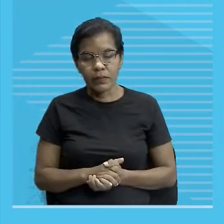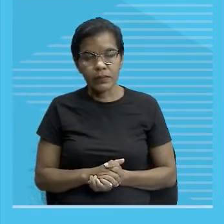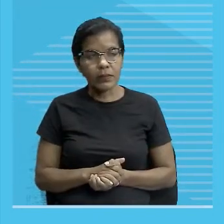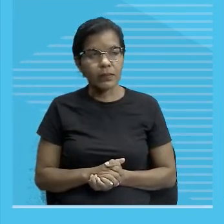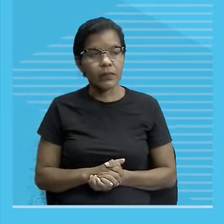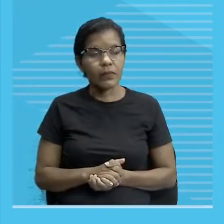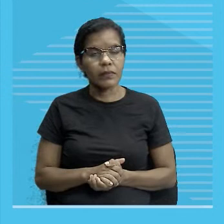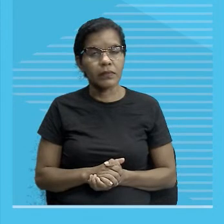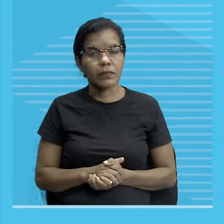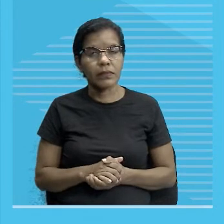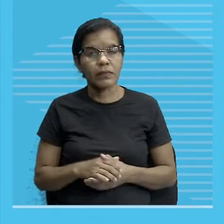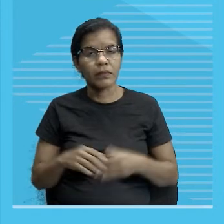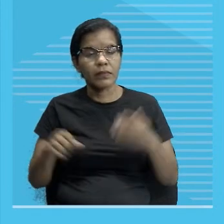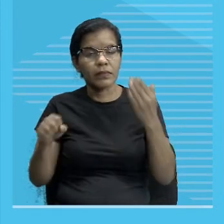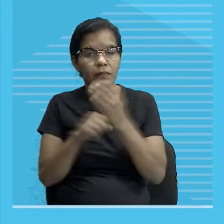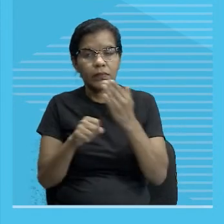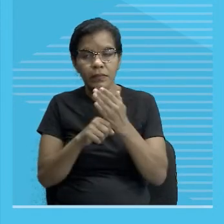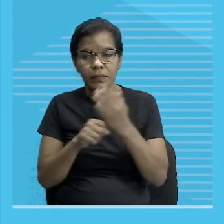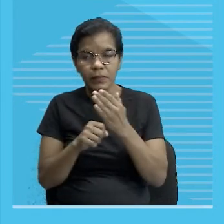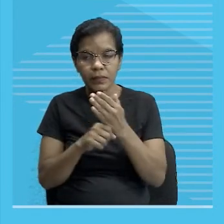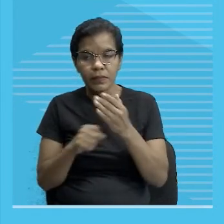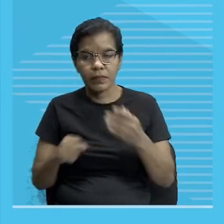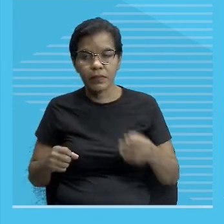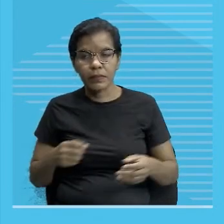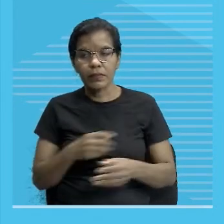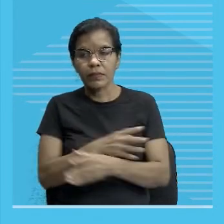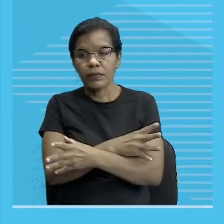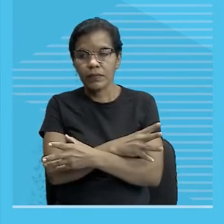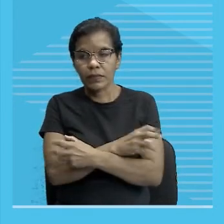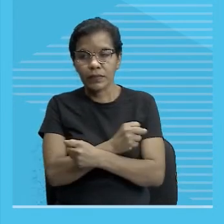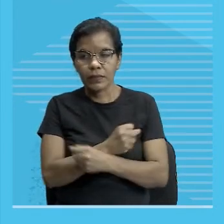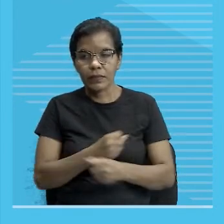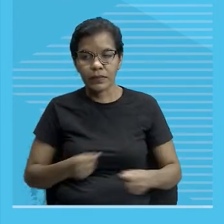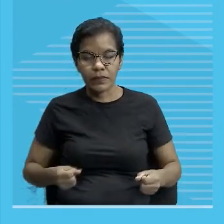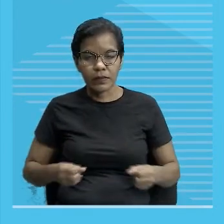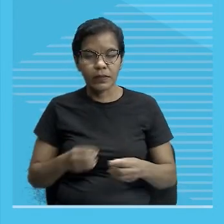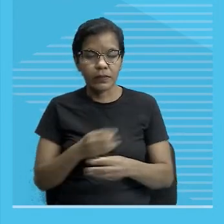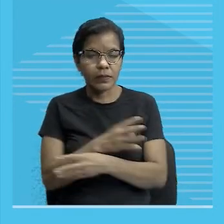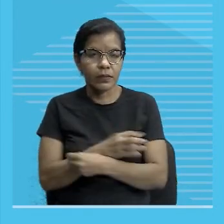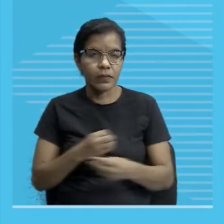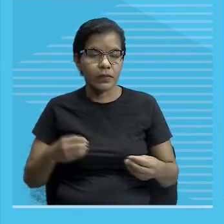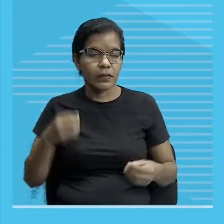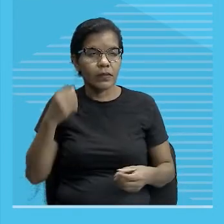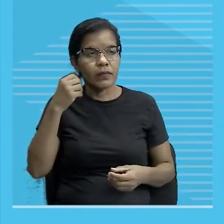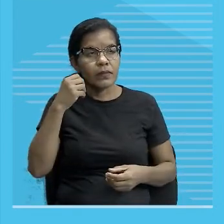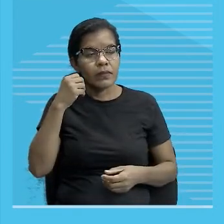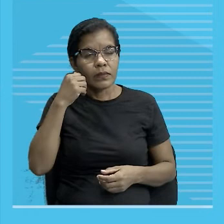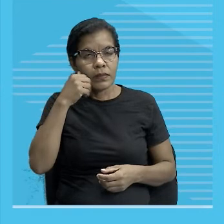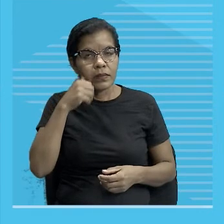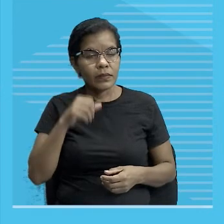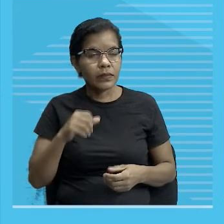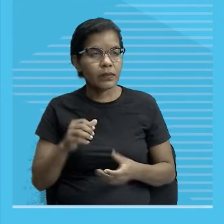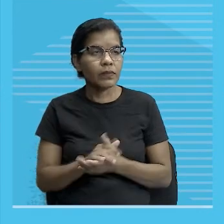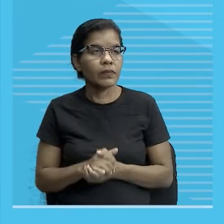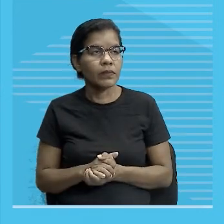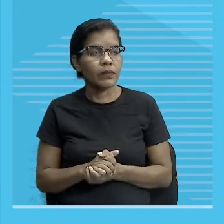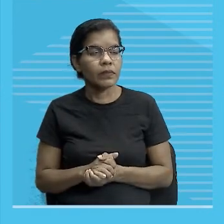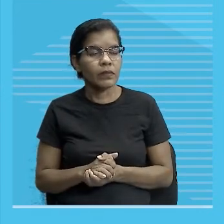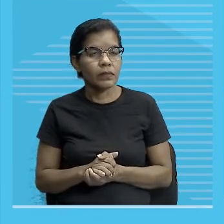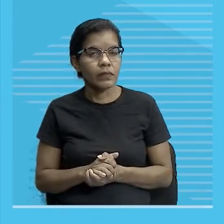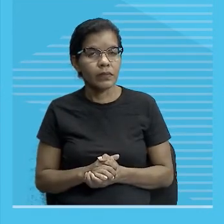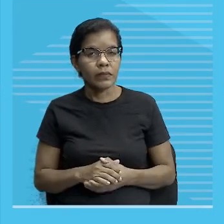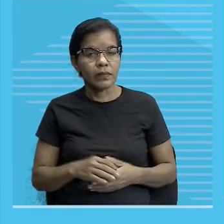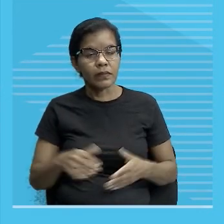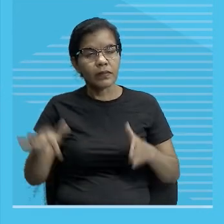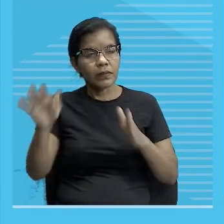feminino, e estiver explícito ou puder ser recuperado, portanto, implícito no contexto, tá? Então, perceba que aí, ó,